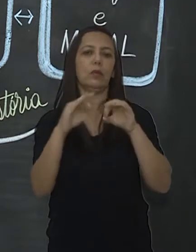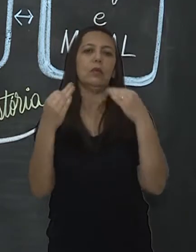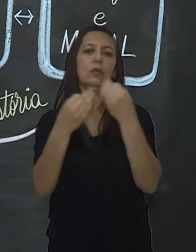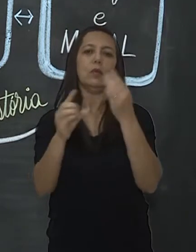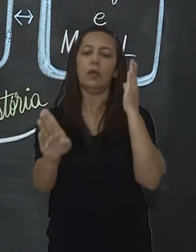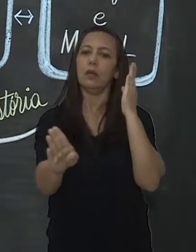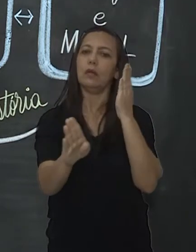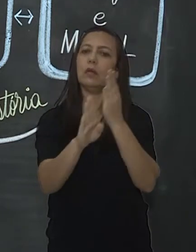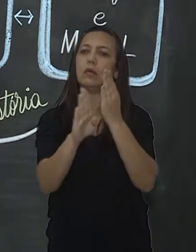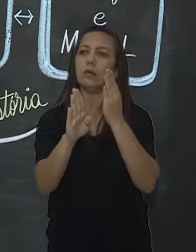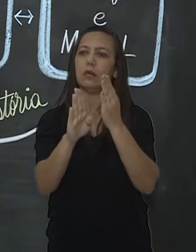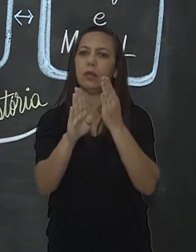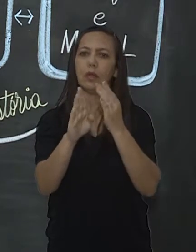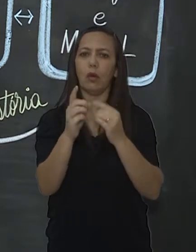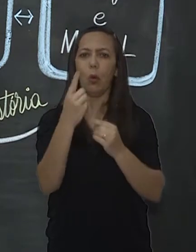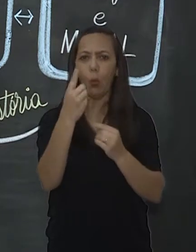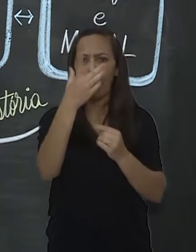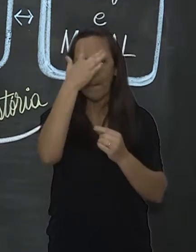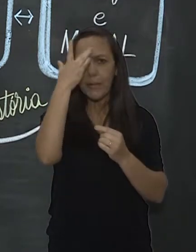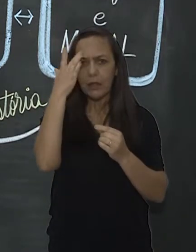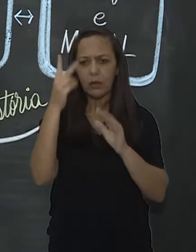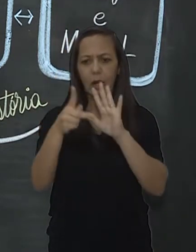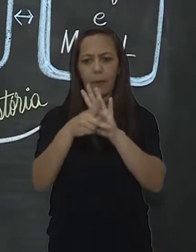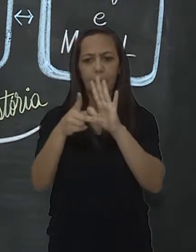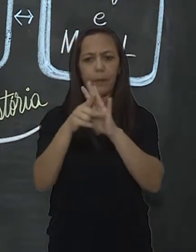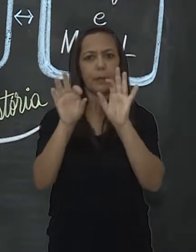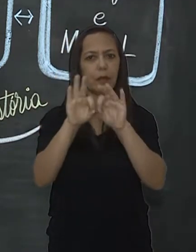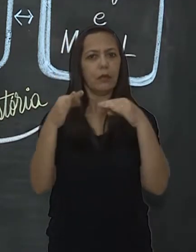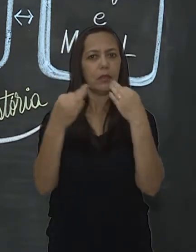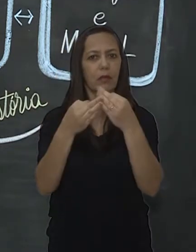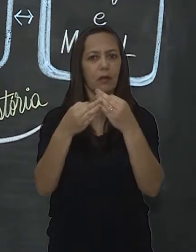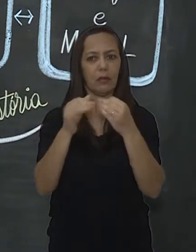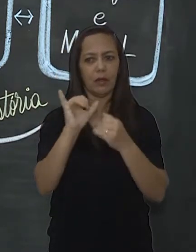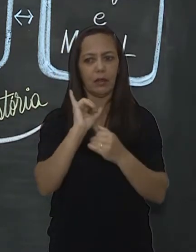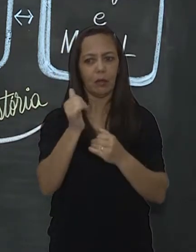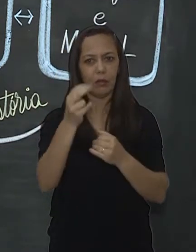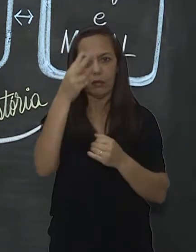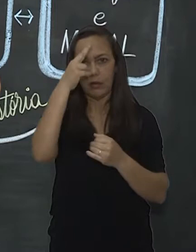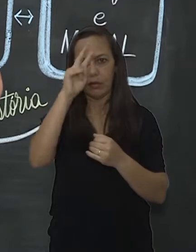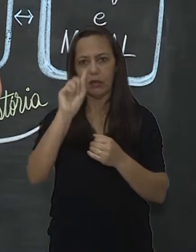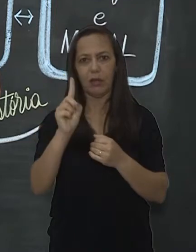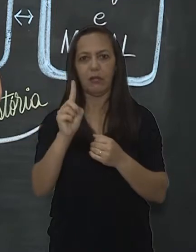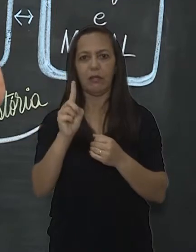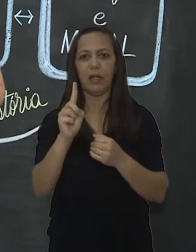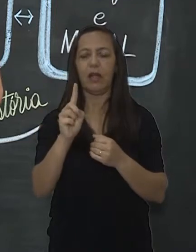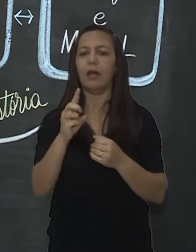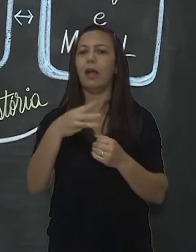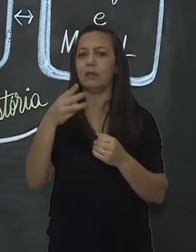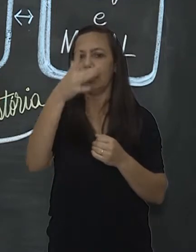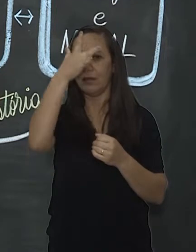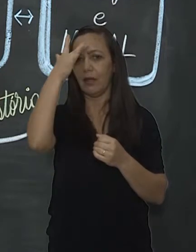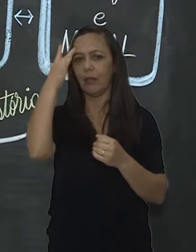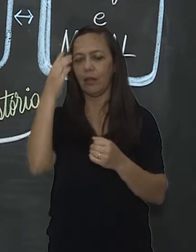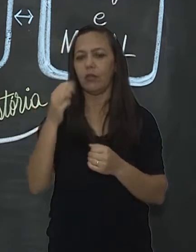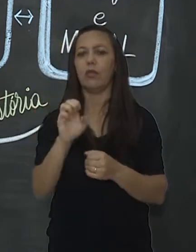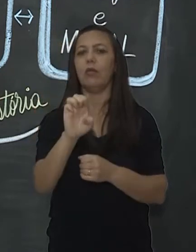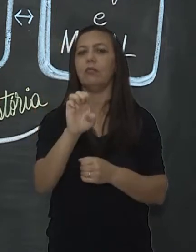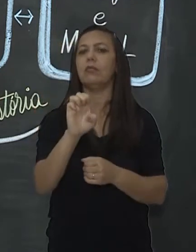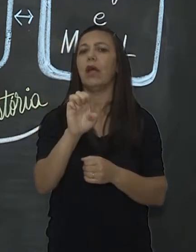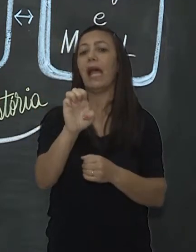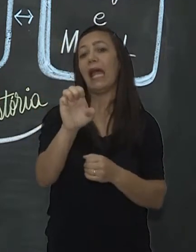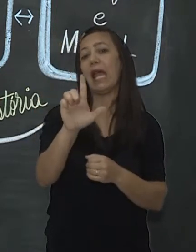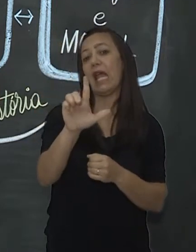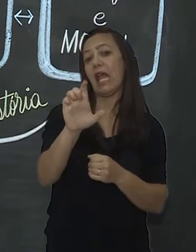nenhum membro desta família narrando a história. Então, quando isso acontece, a gente chama de narração em terceira pessoa. Esse narrador